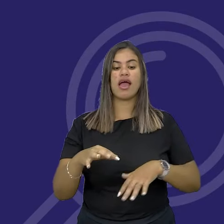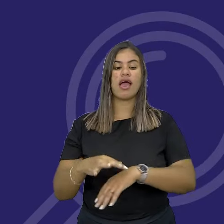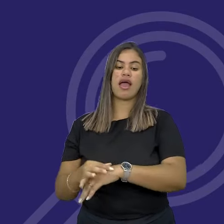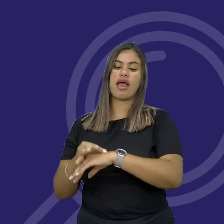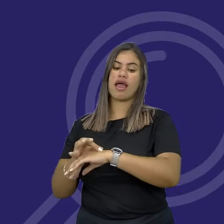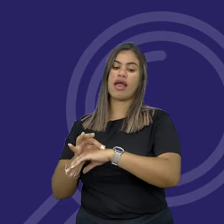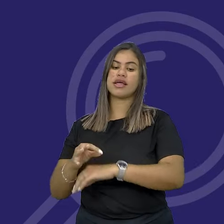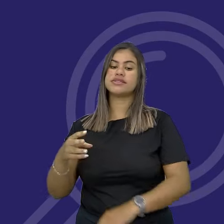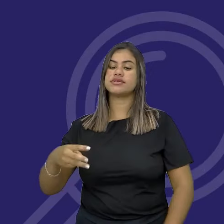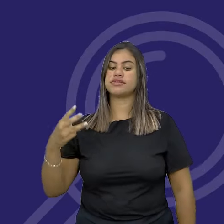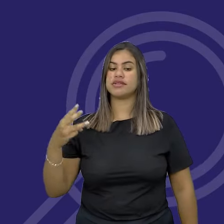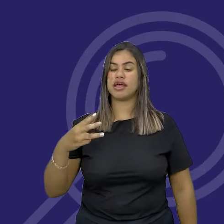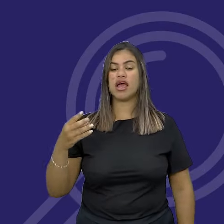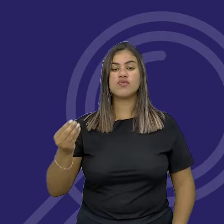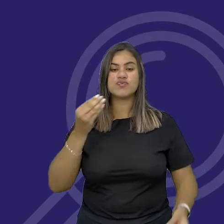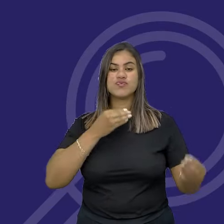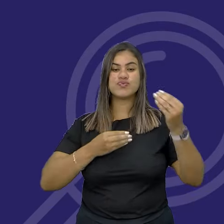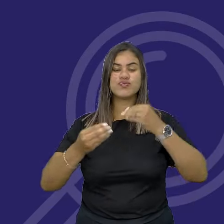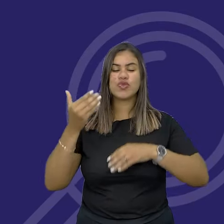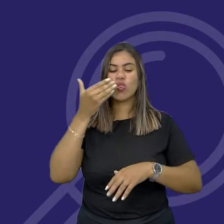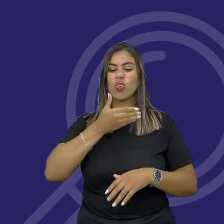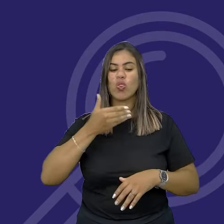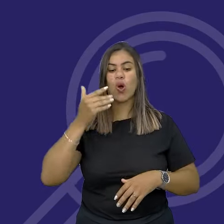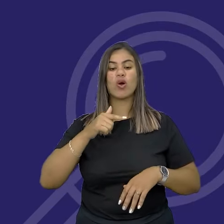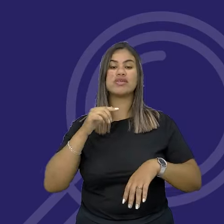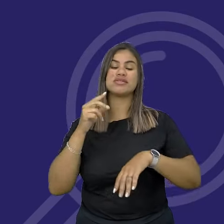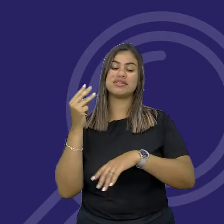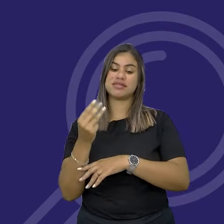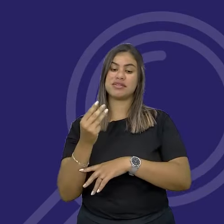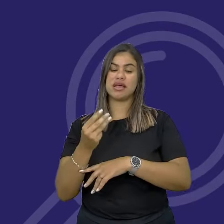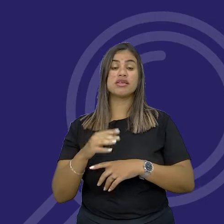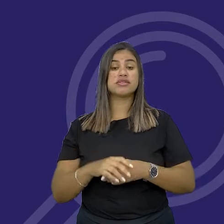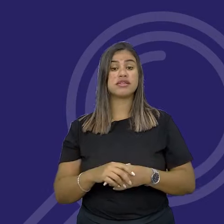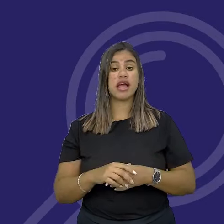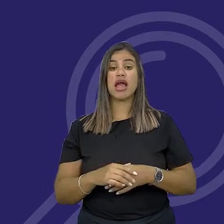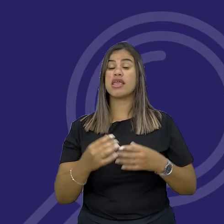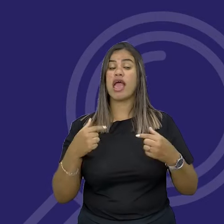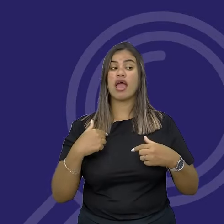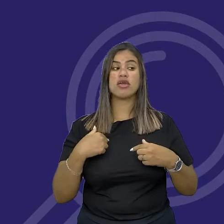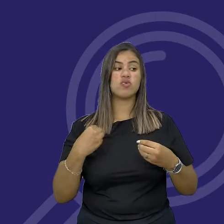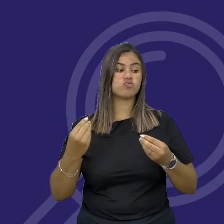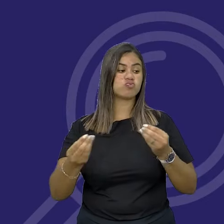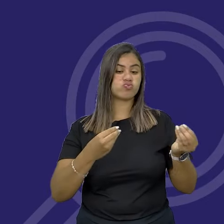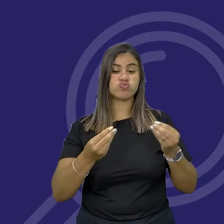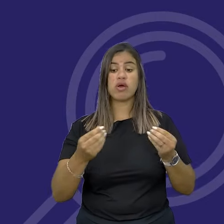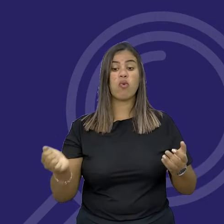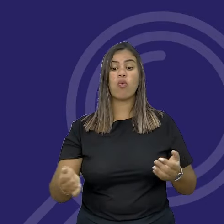3 tipos de sobremesa. Quantas refeições diferentes podem ser oferecidas?